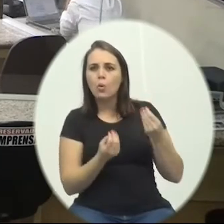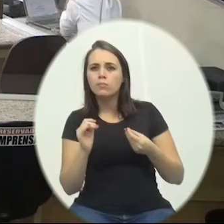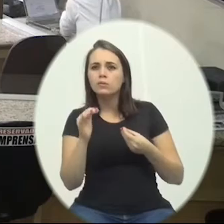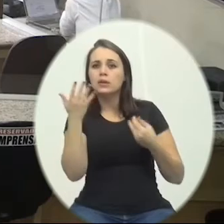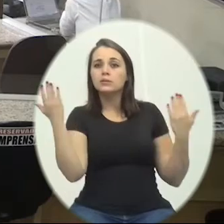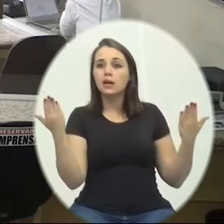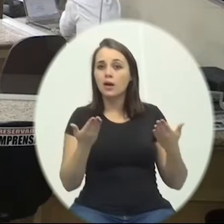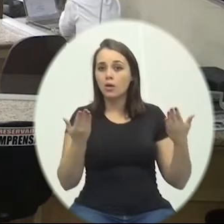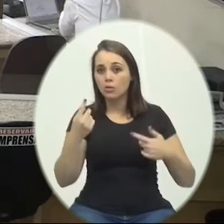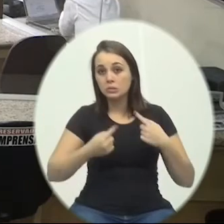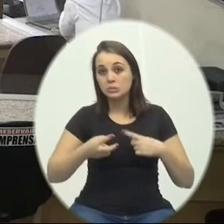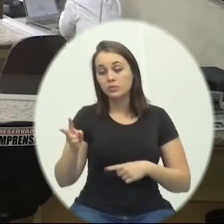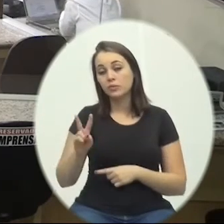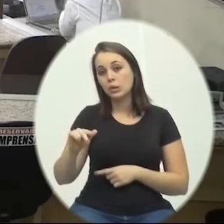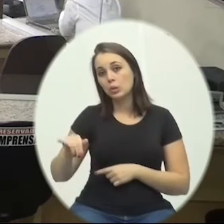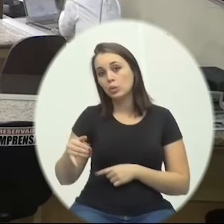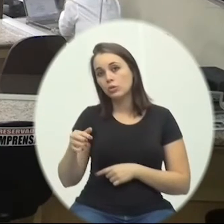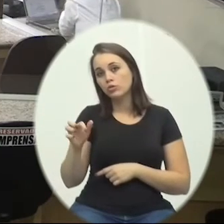Jefferson Monteiro.